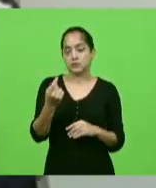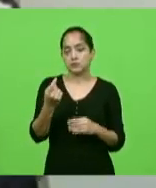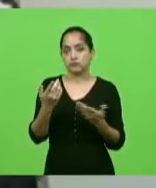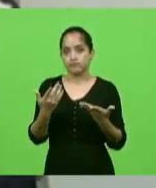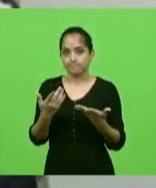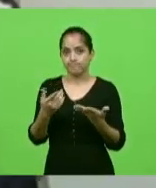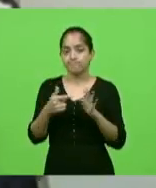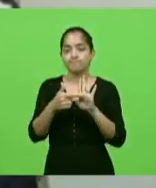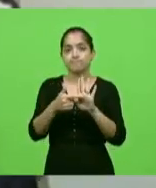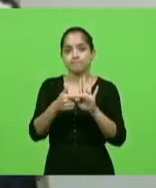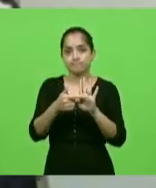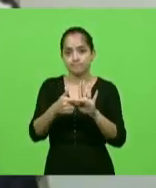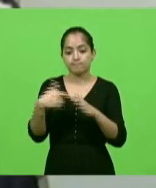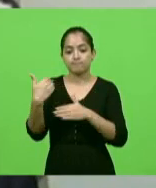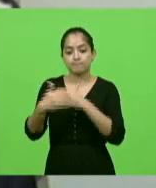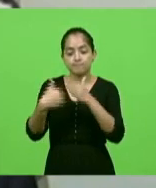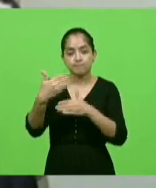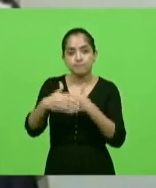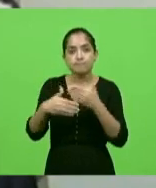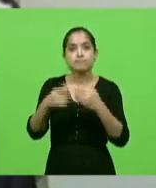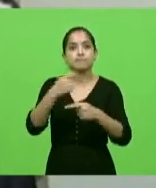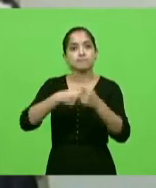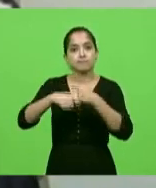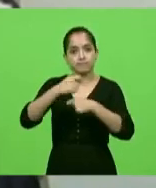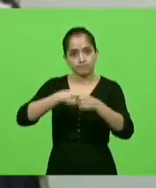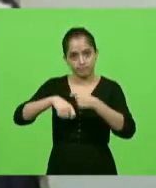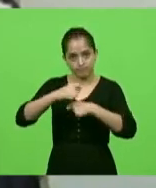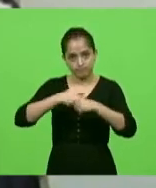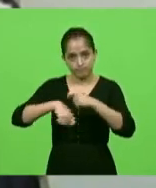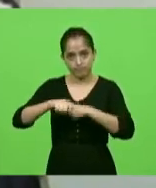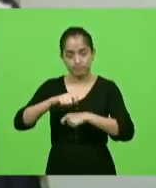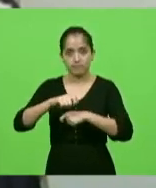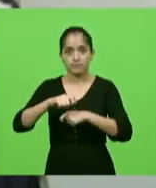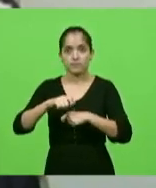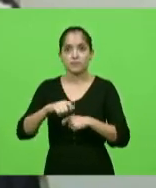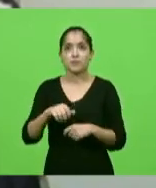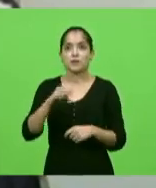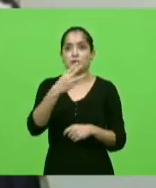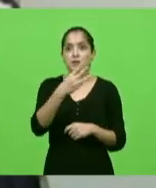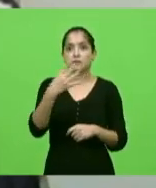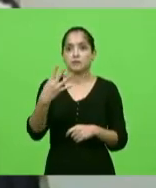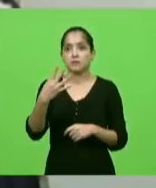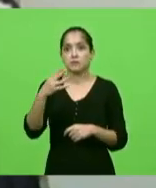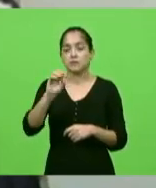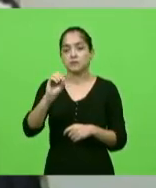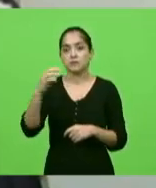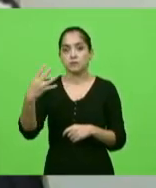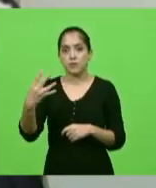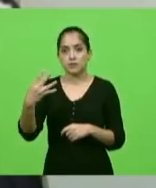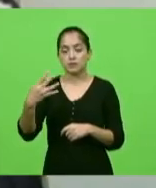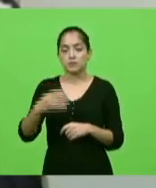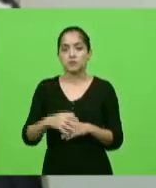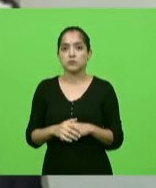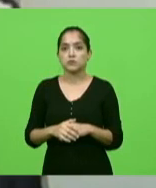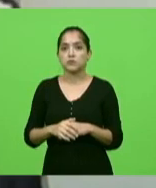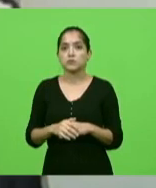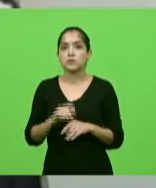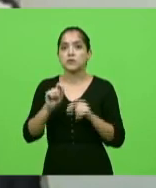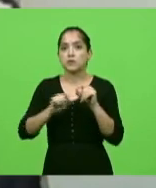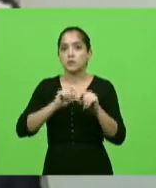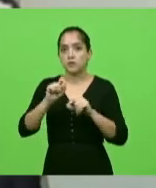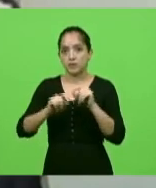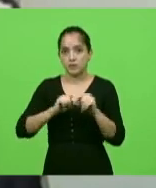2020 consoante se verifica se do processo administrativo Céia 3404 e o